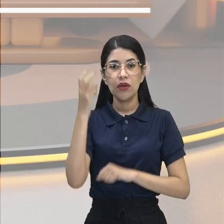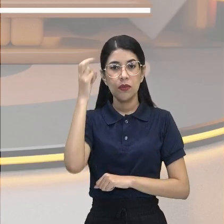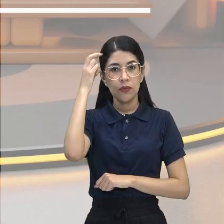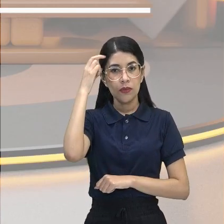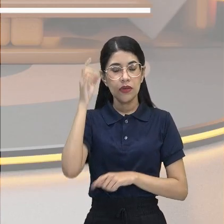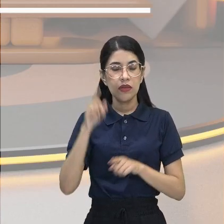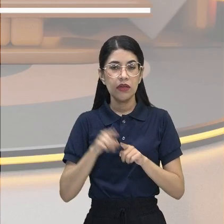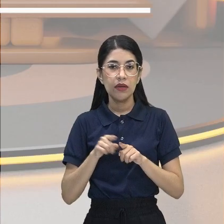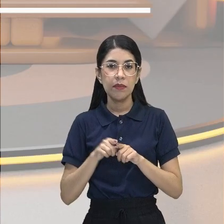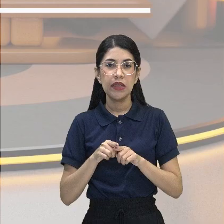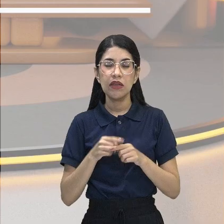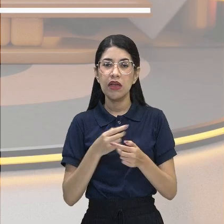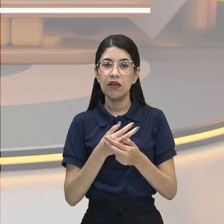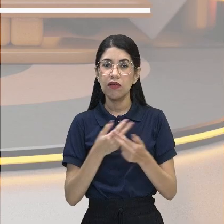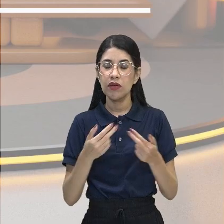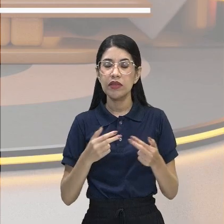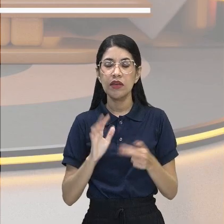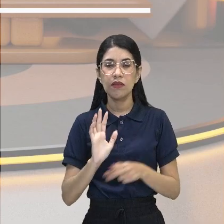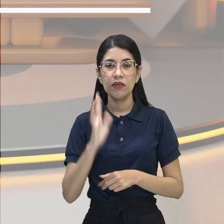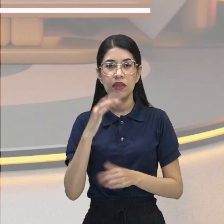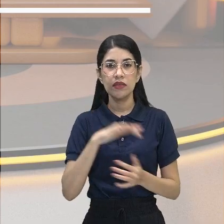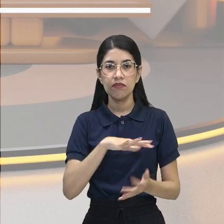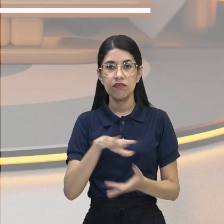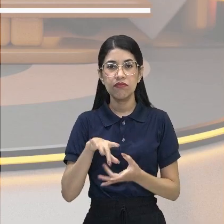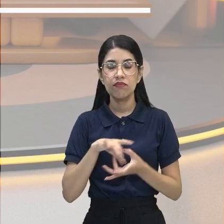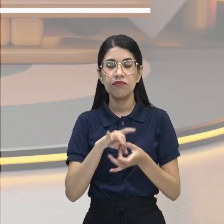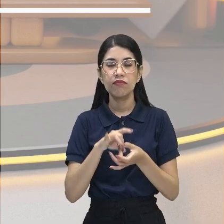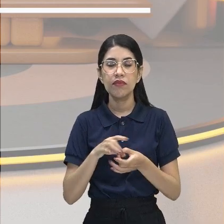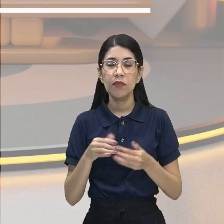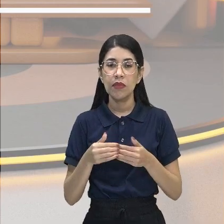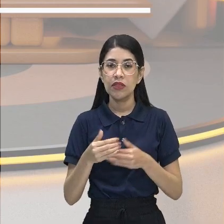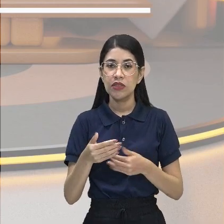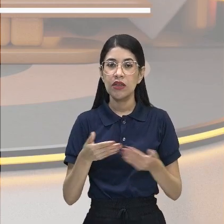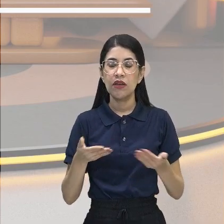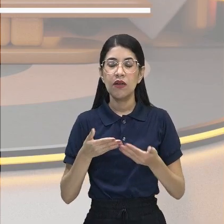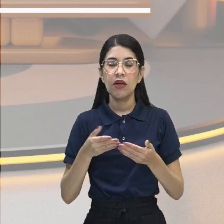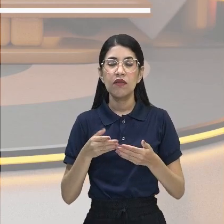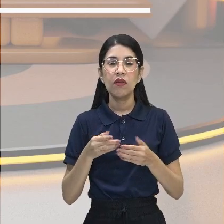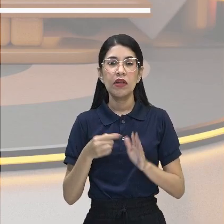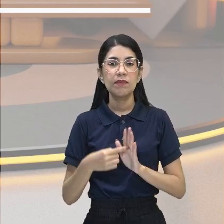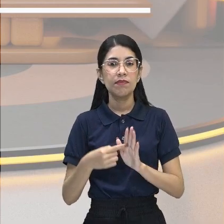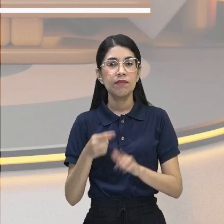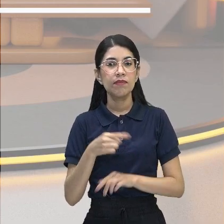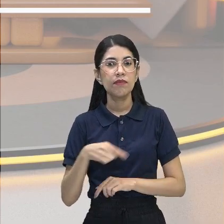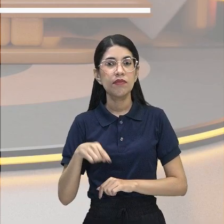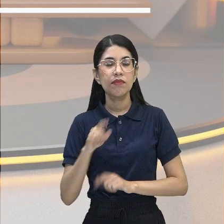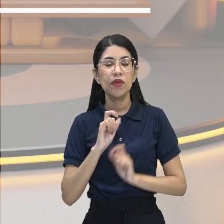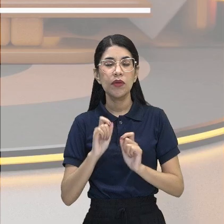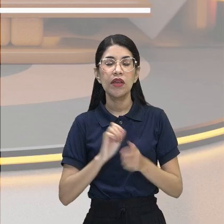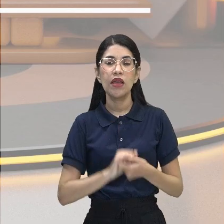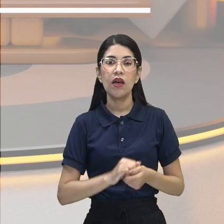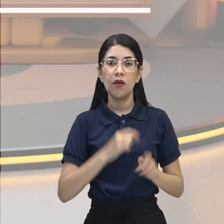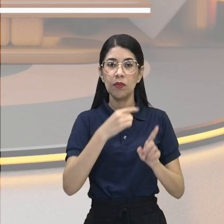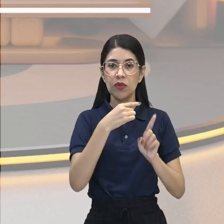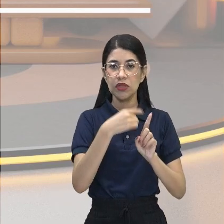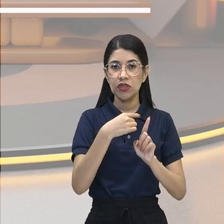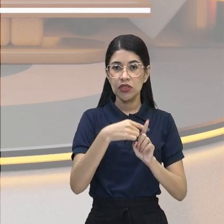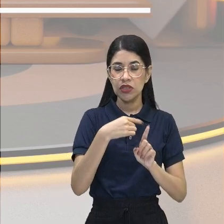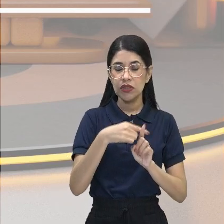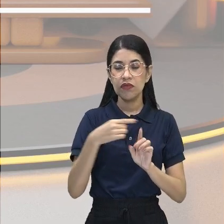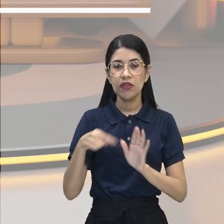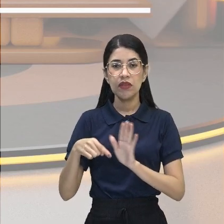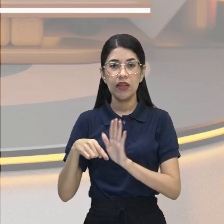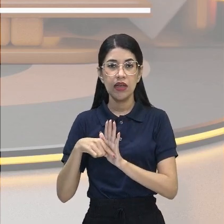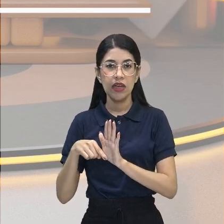pela globalização. A partir desse momento, eu gostaria de tratar com vocês das vantagens e das